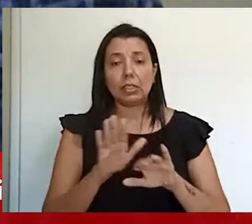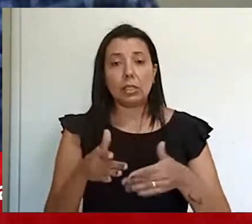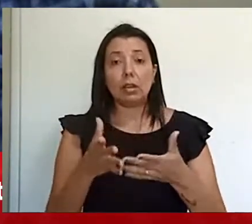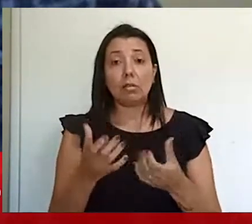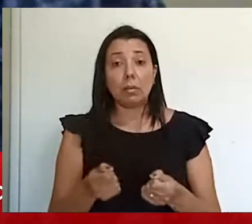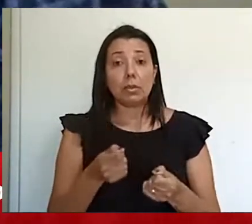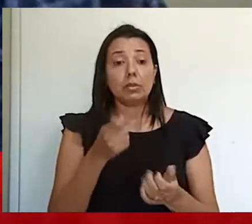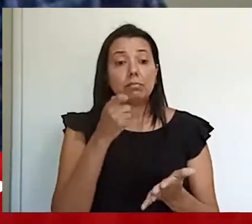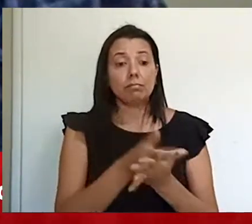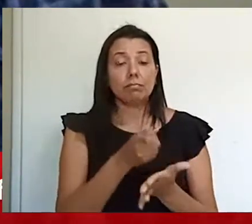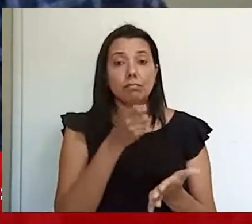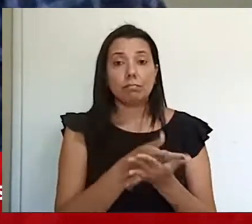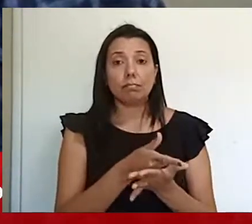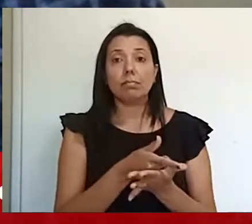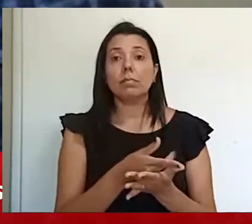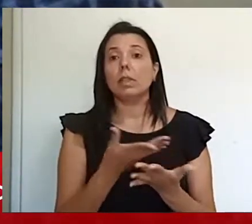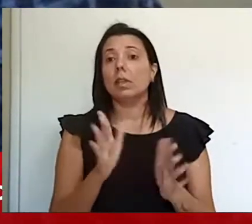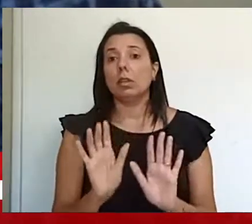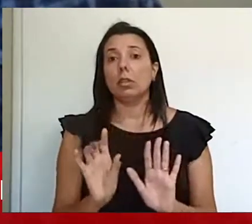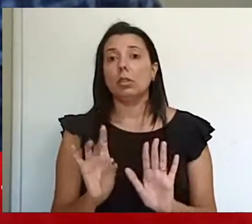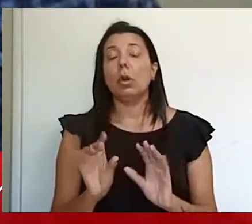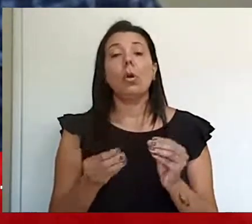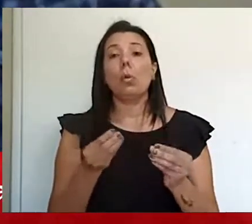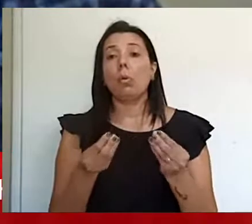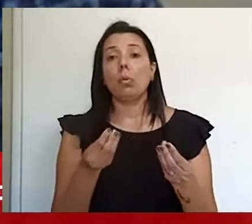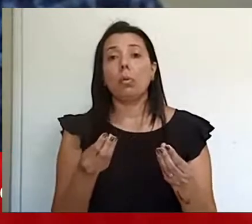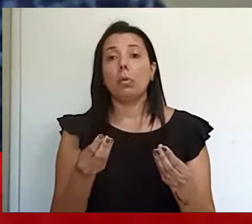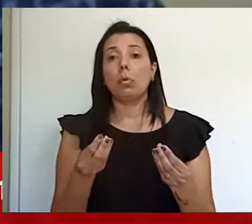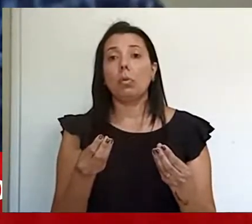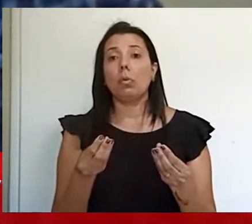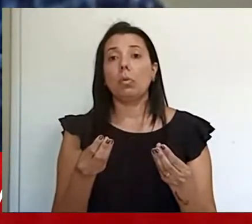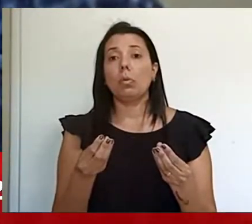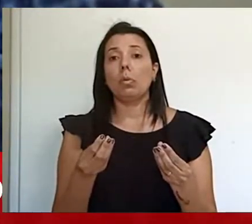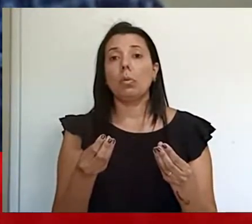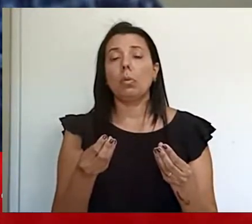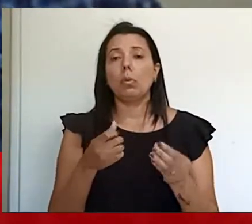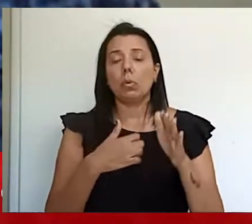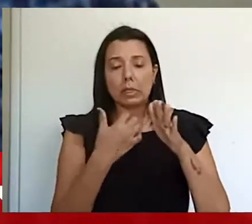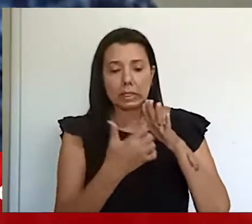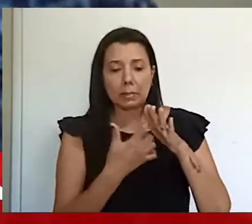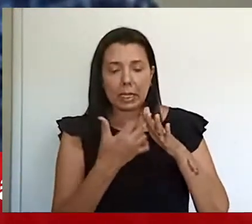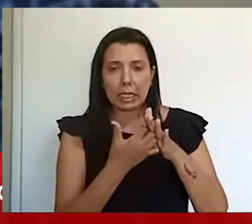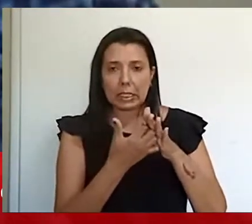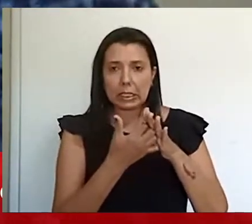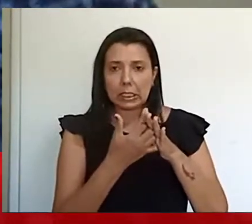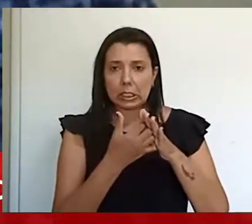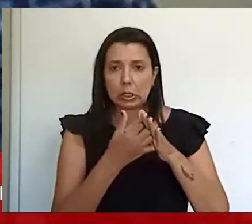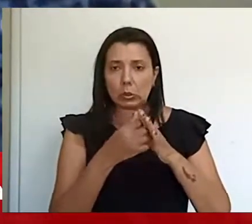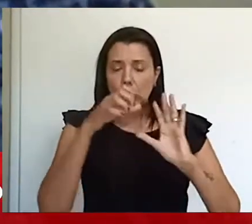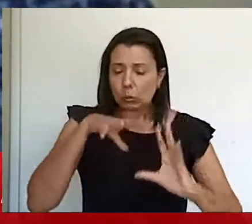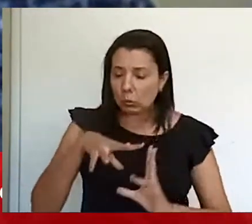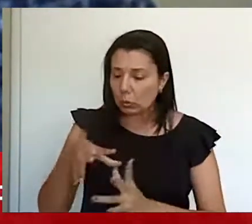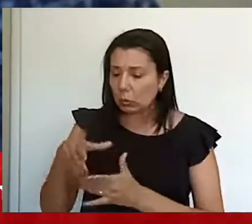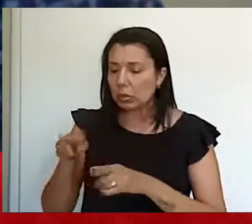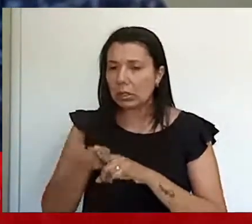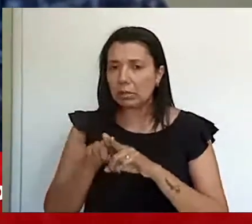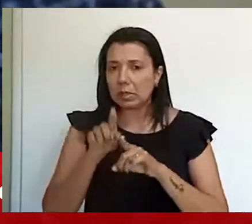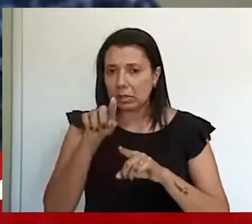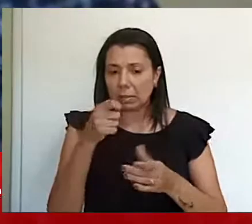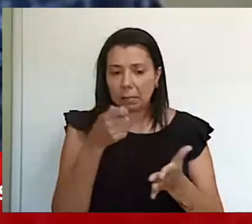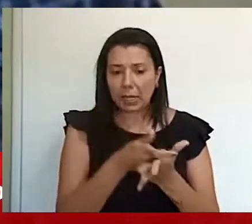a educação com as empresas multinacionais de comunicação. Então, você está financiando e a gente vai